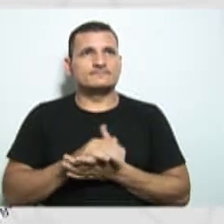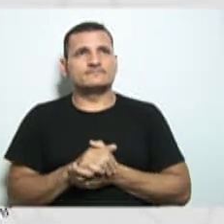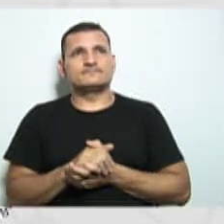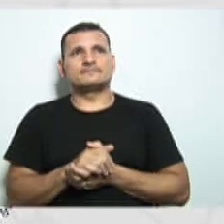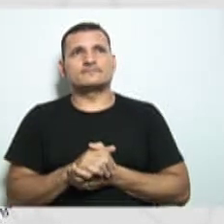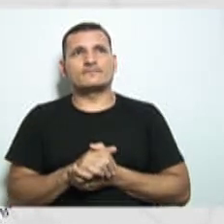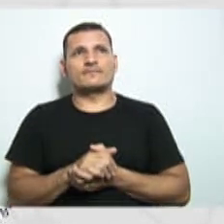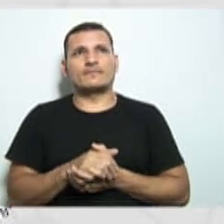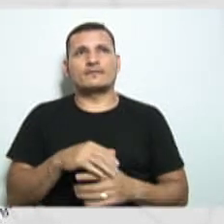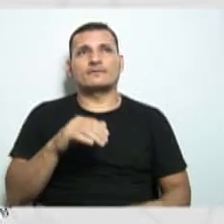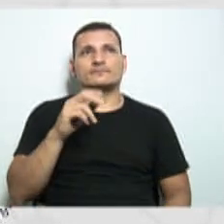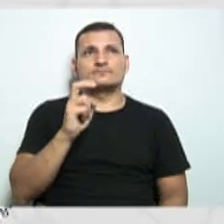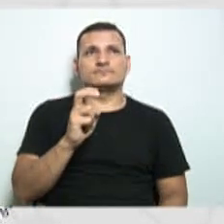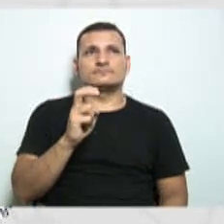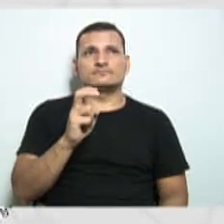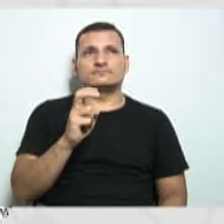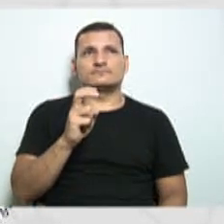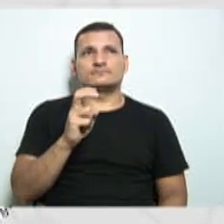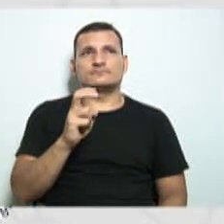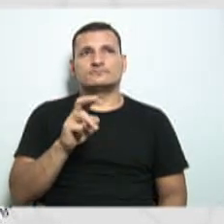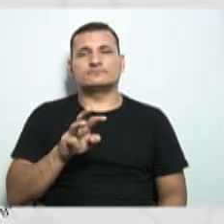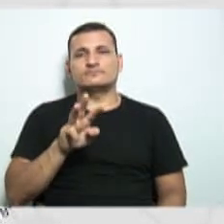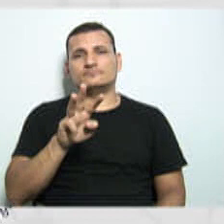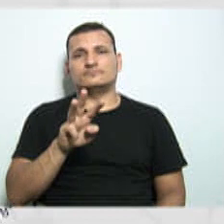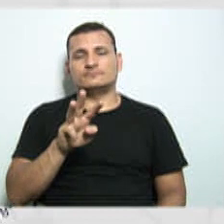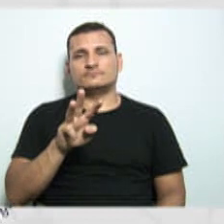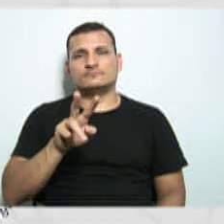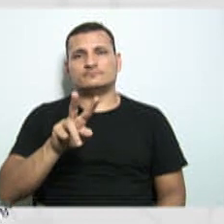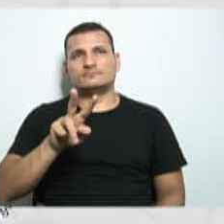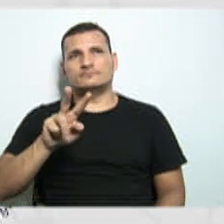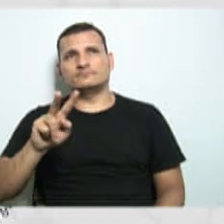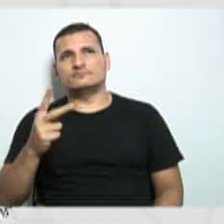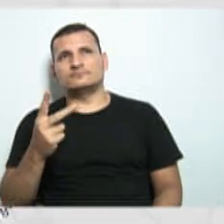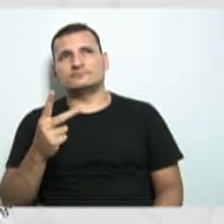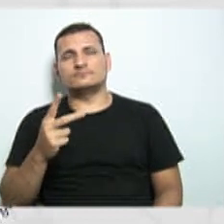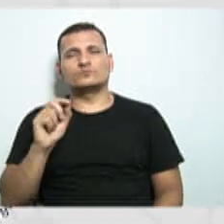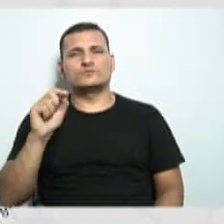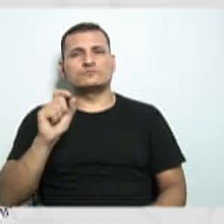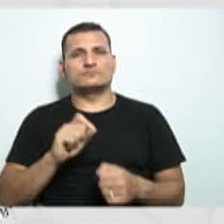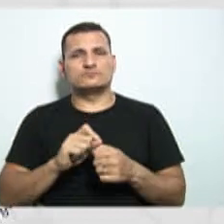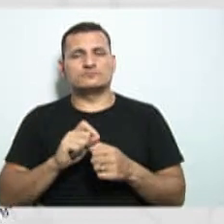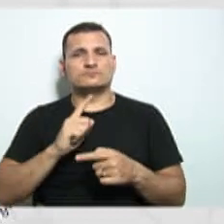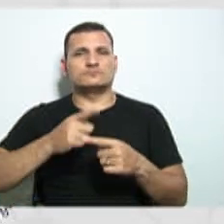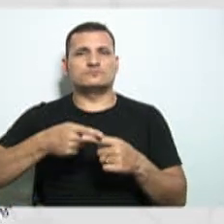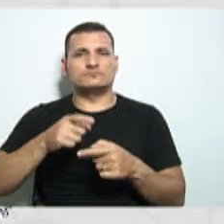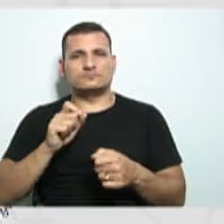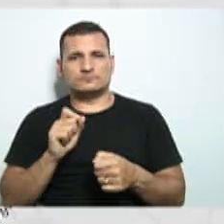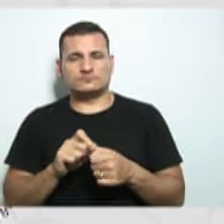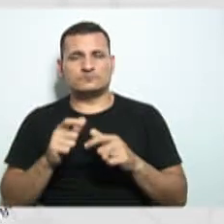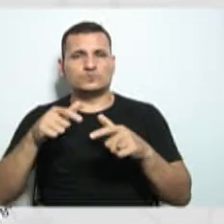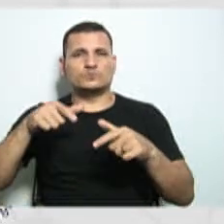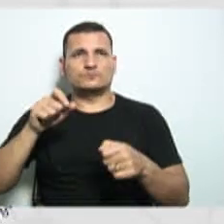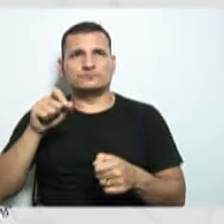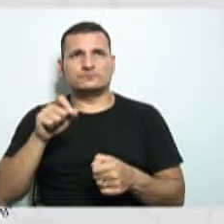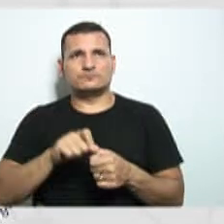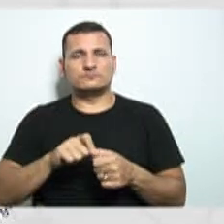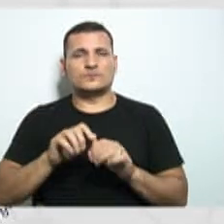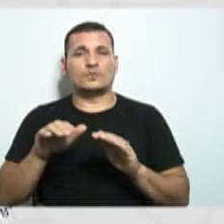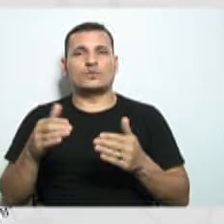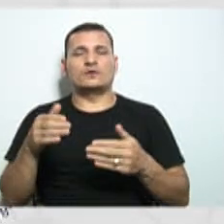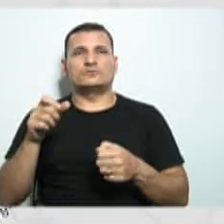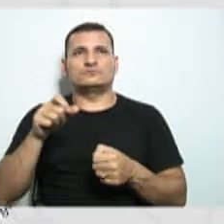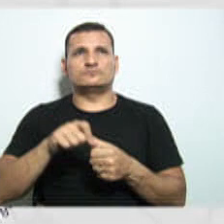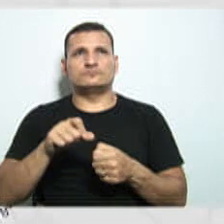Então, o 5W2H aqui, ó, o que será feito, por que será feito, onde será feito, quando